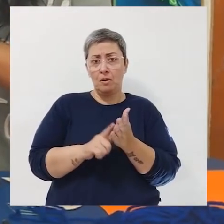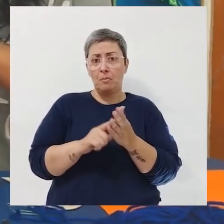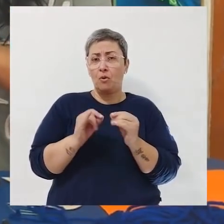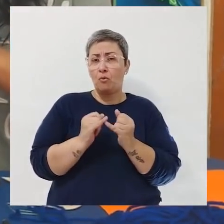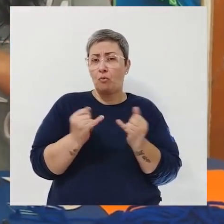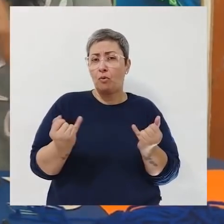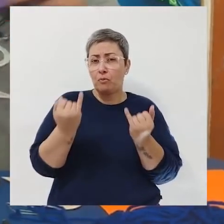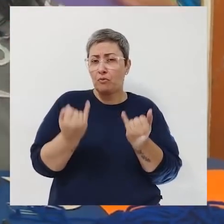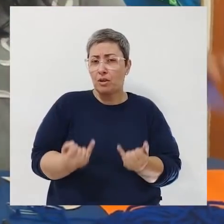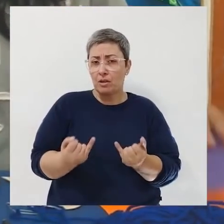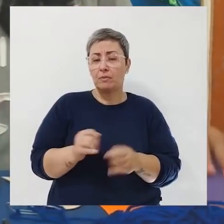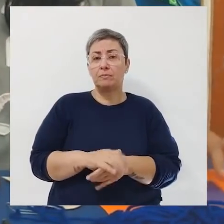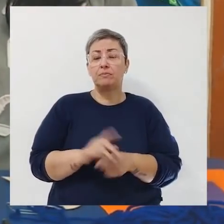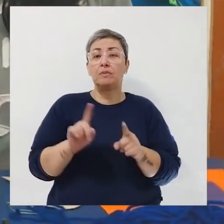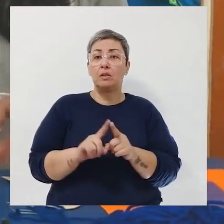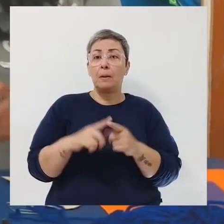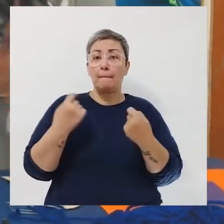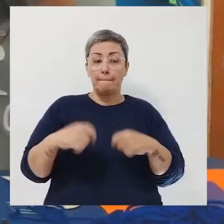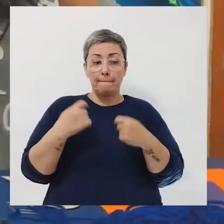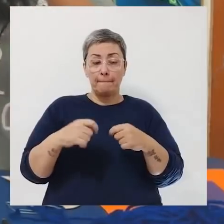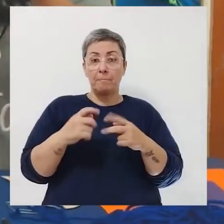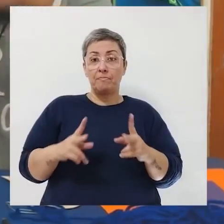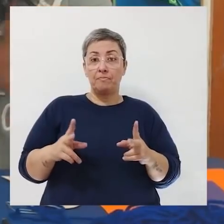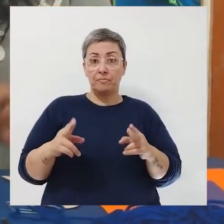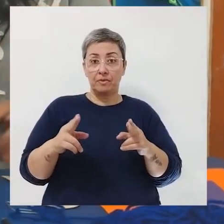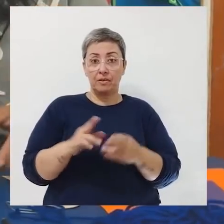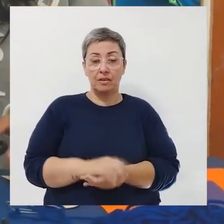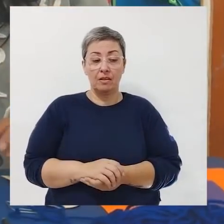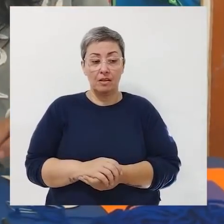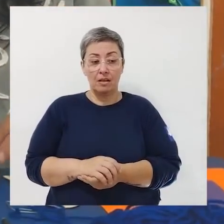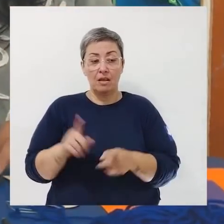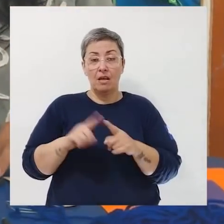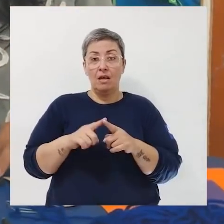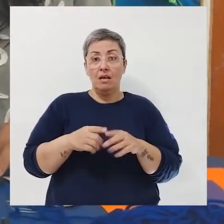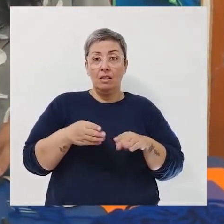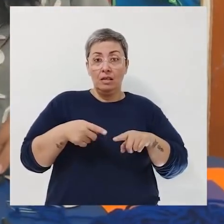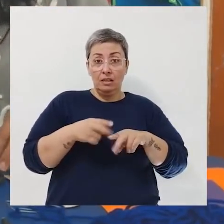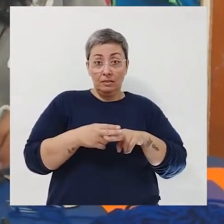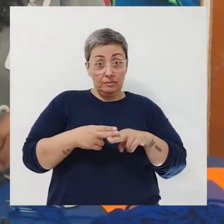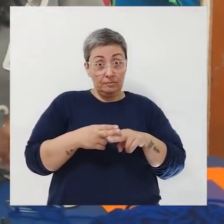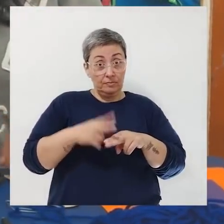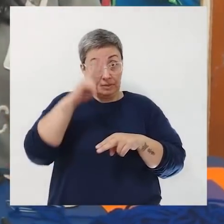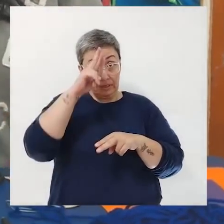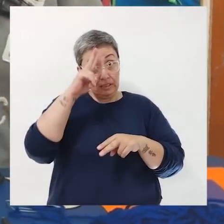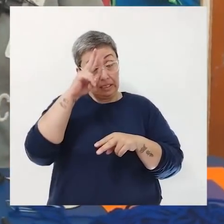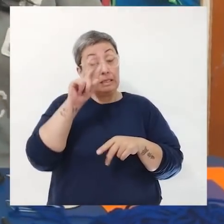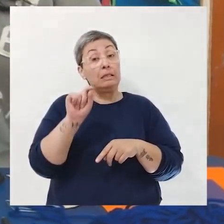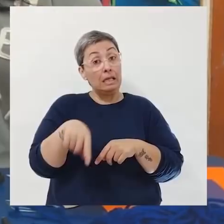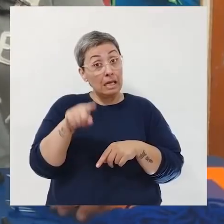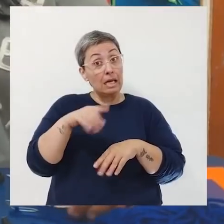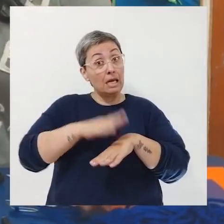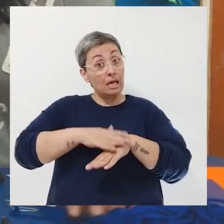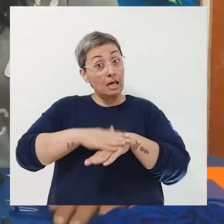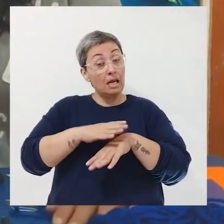papelão mais fininho, tá? vamos precisar de tesoura, Estilete, lembrando que isso aí